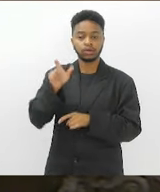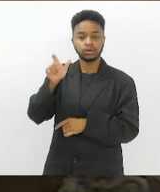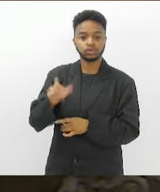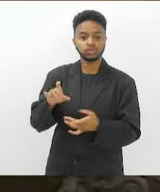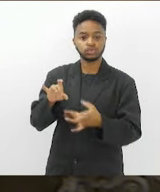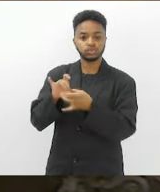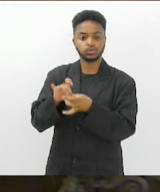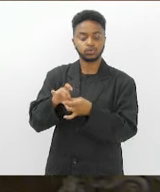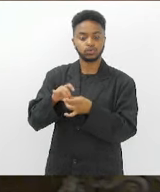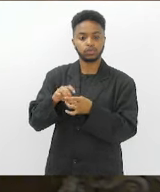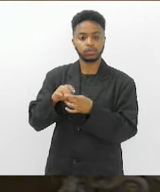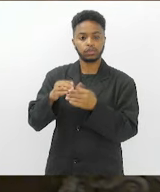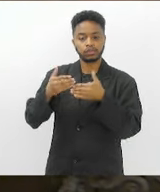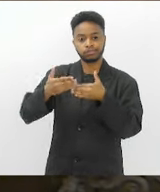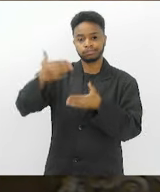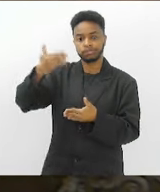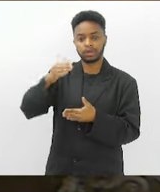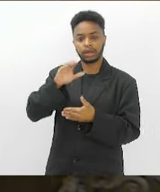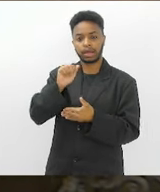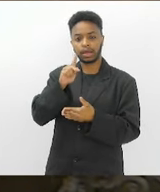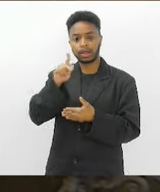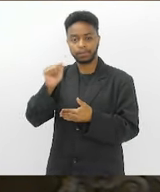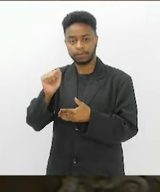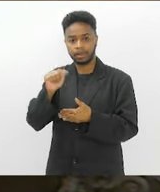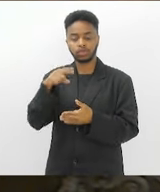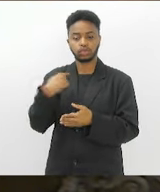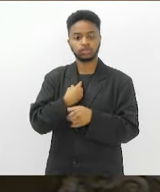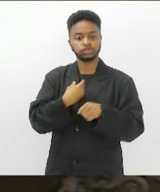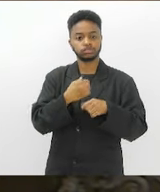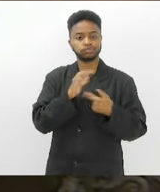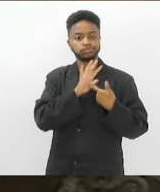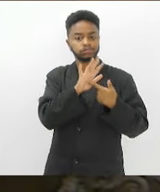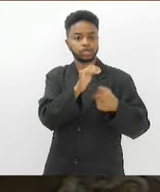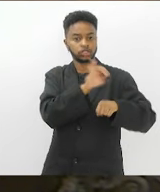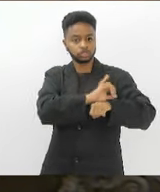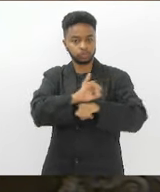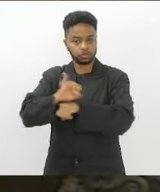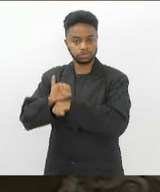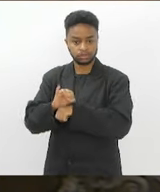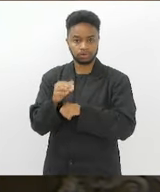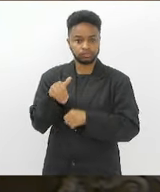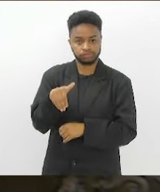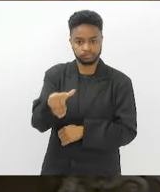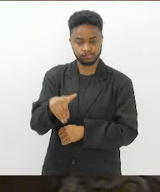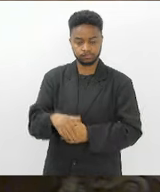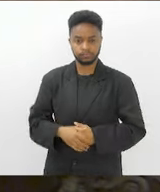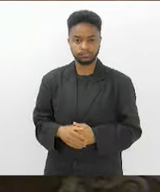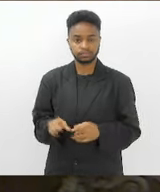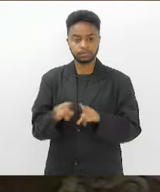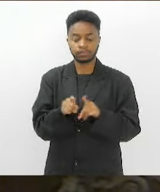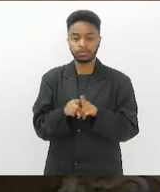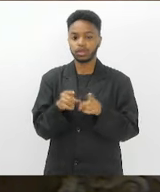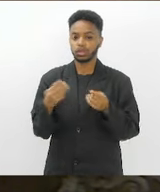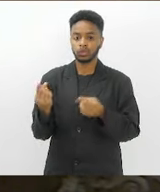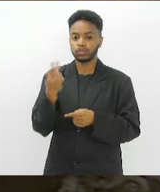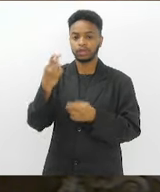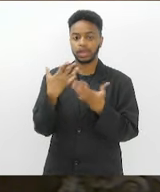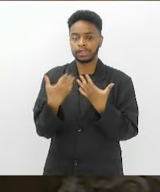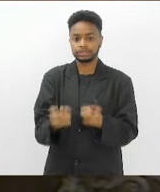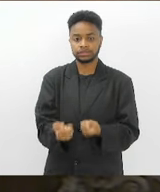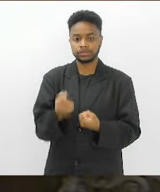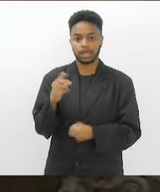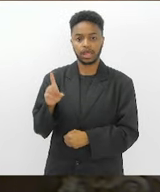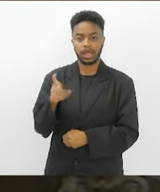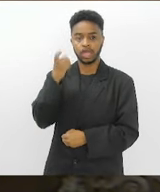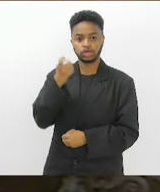capas da exposição que vamos inaugurar logo mais. Não podemos aceitar que um ex-governador do